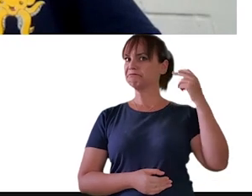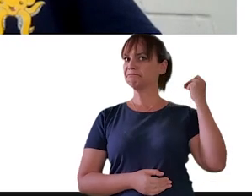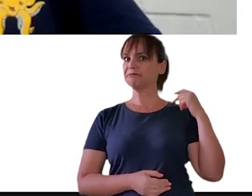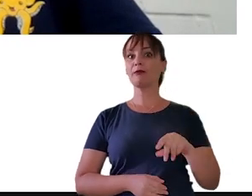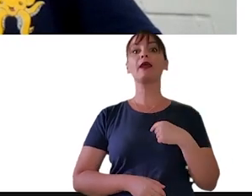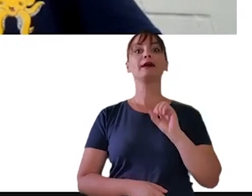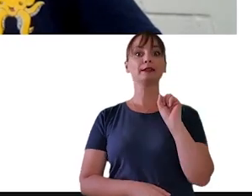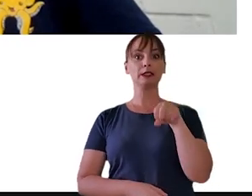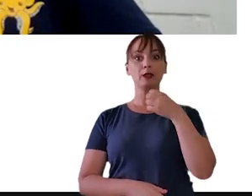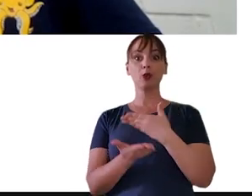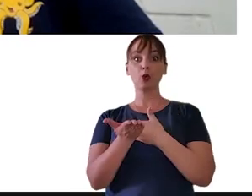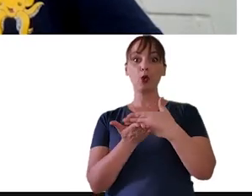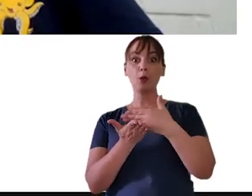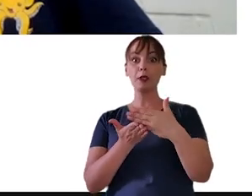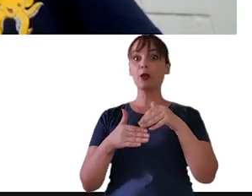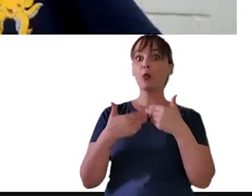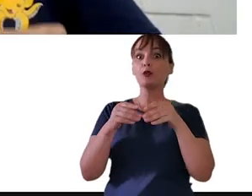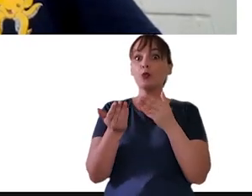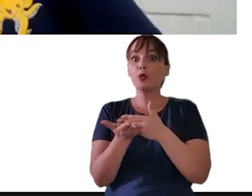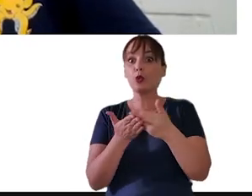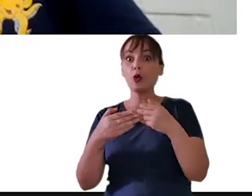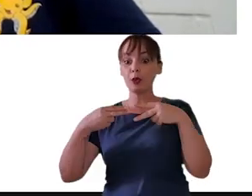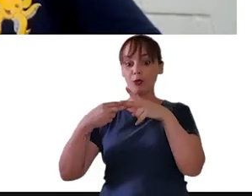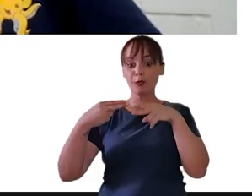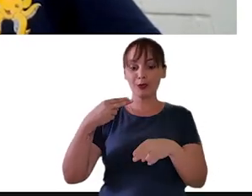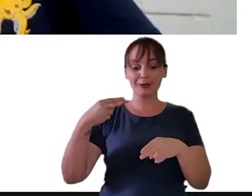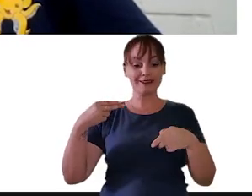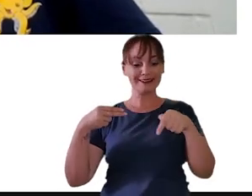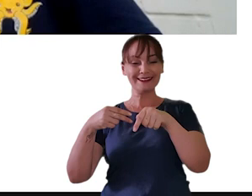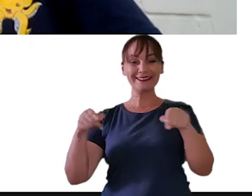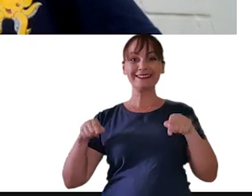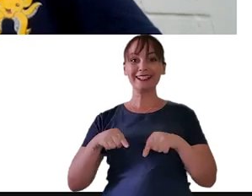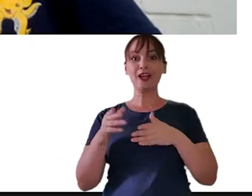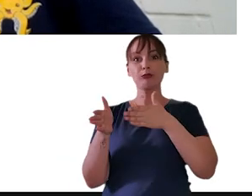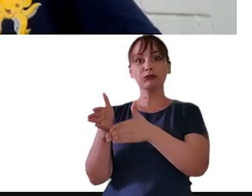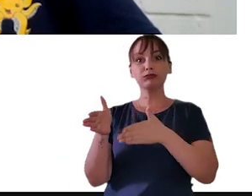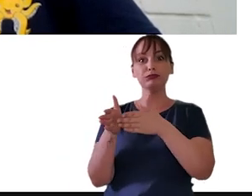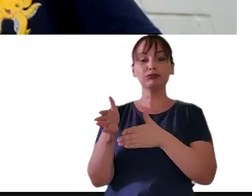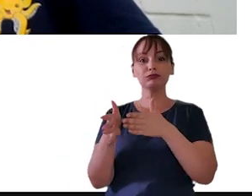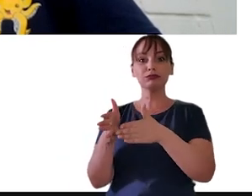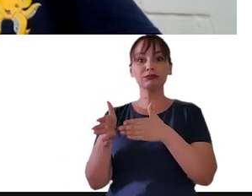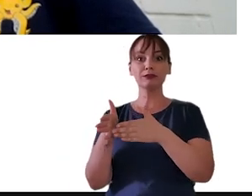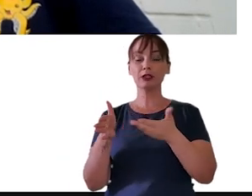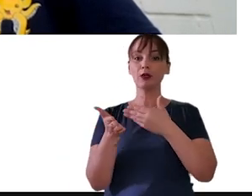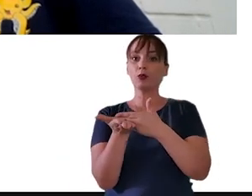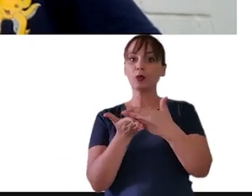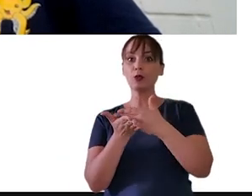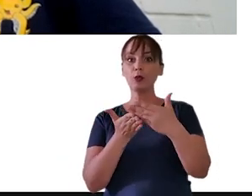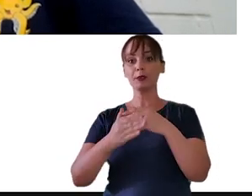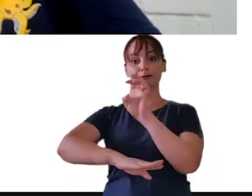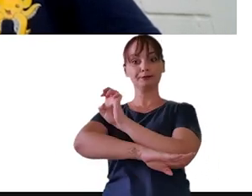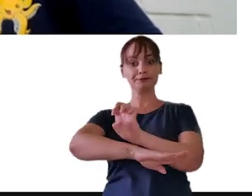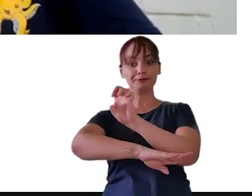Isso, eu entrei desde a inauguração do aquário. Esse ano o aquário faz 20 anos. Eu entrei como estagiária aqui no setor de educação